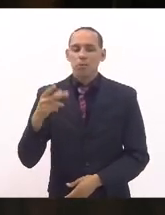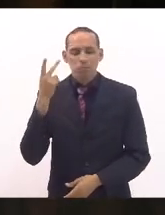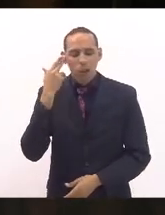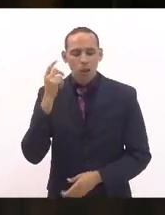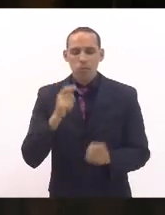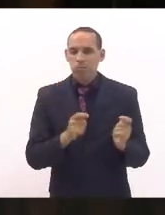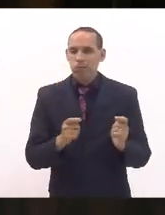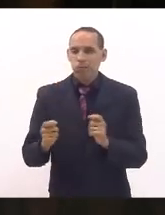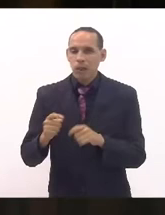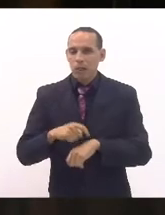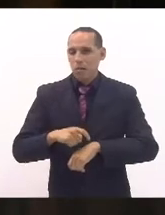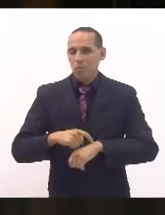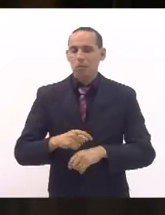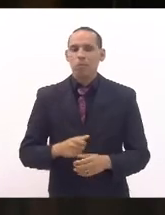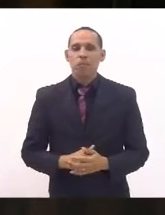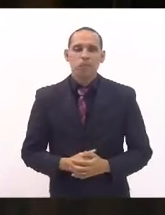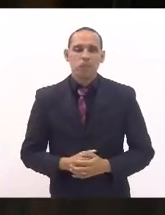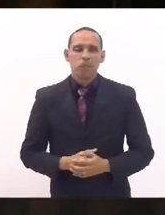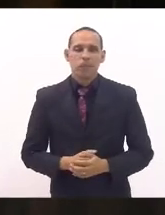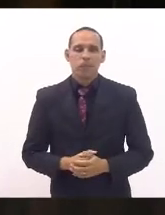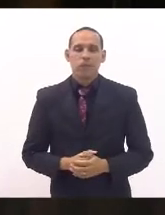regimental.